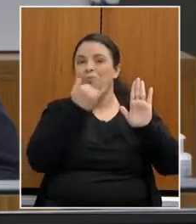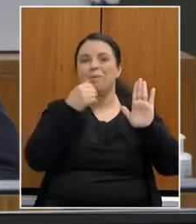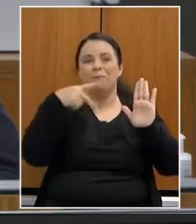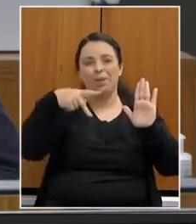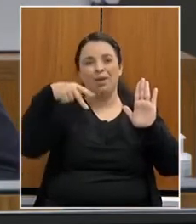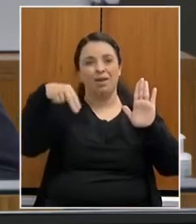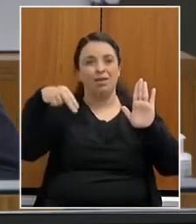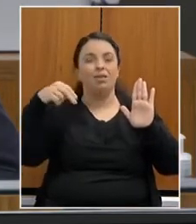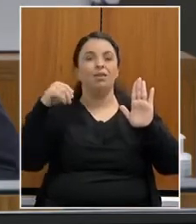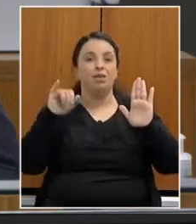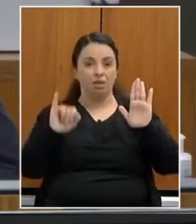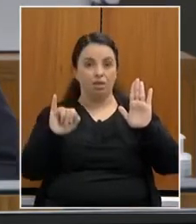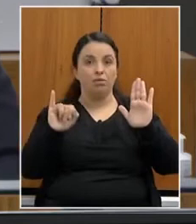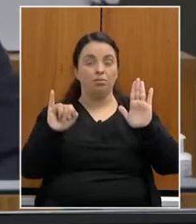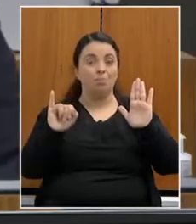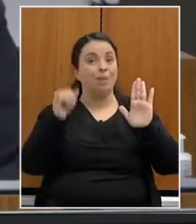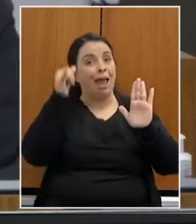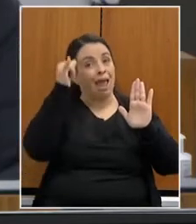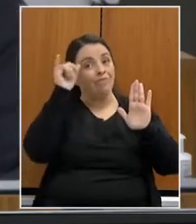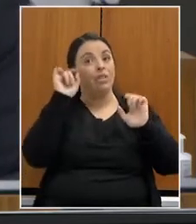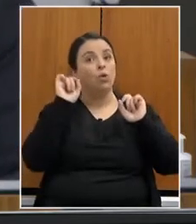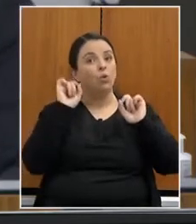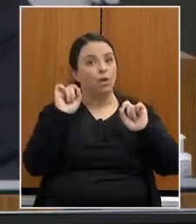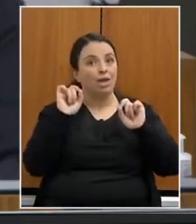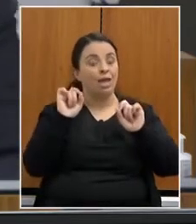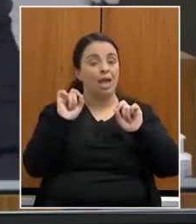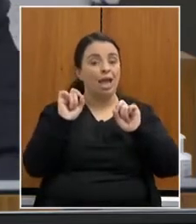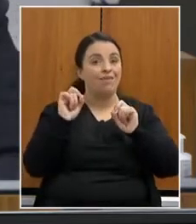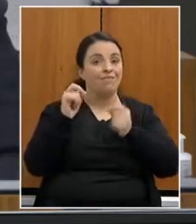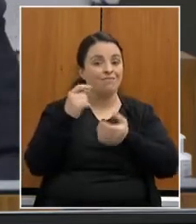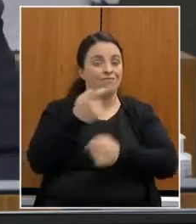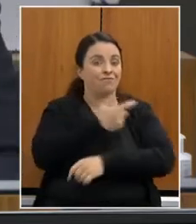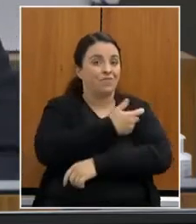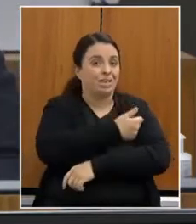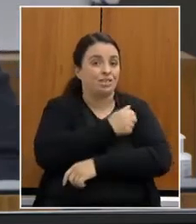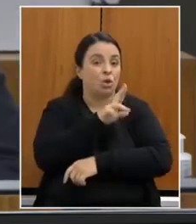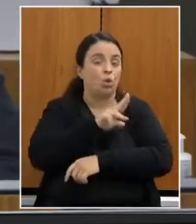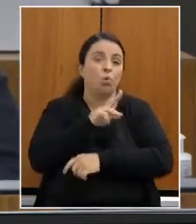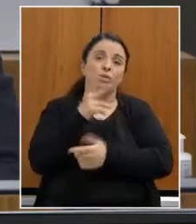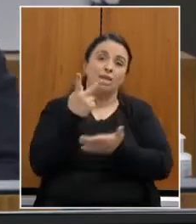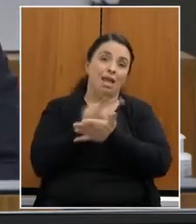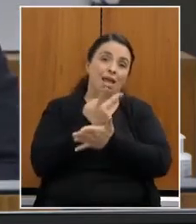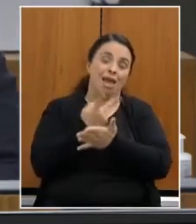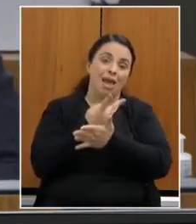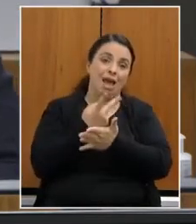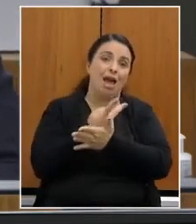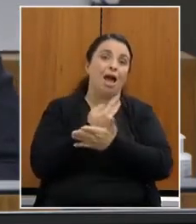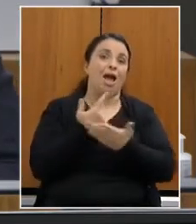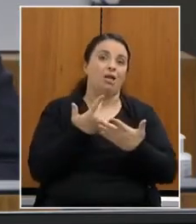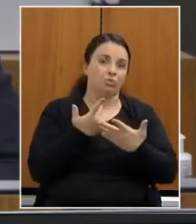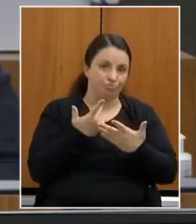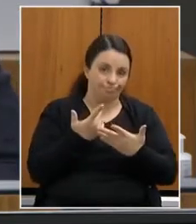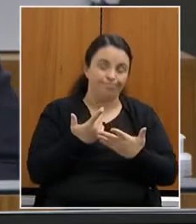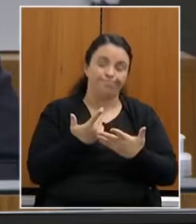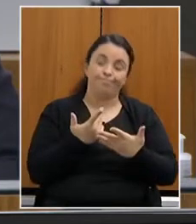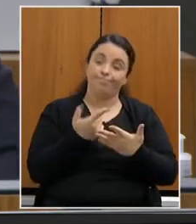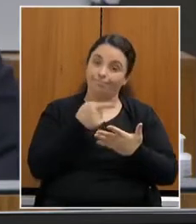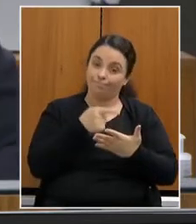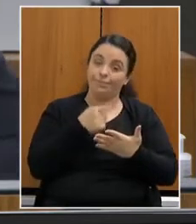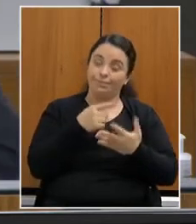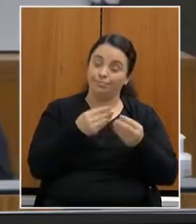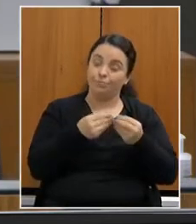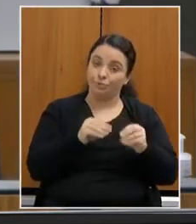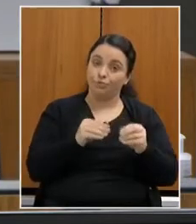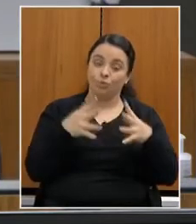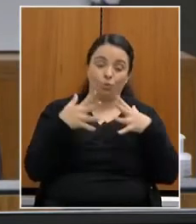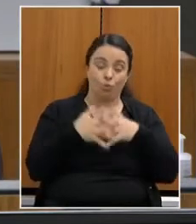errado da vacina uma politização da vacina que isso é muito ruim e causa confusão a todos em relação a Sputnik